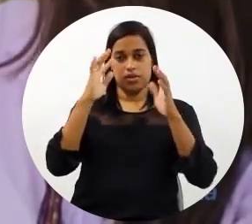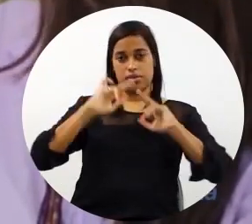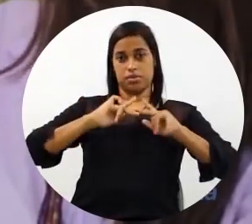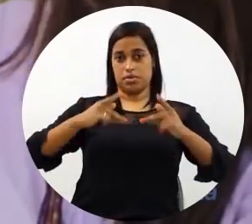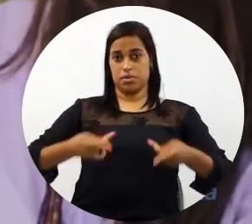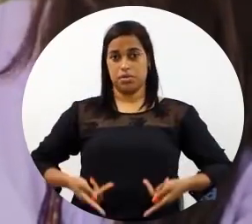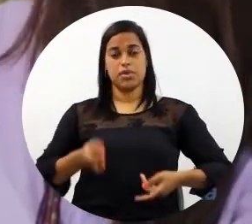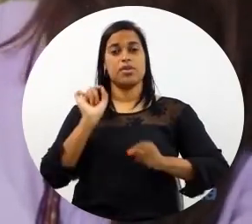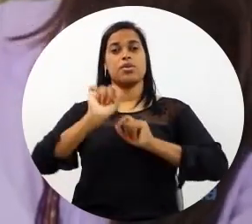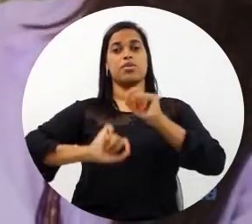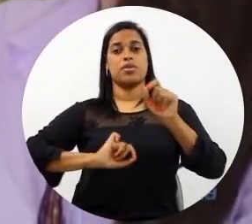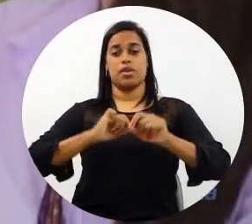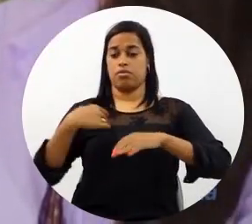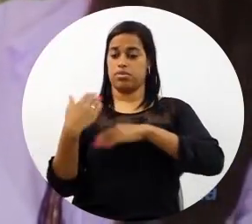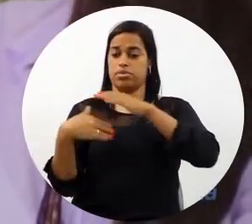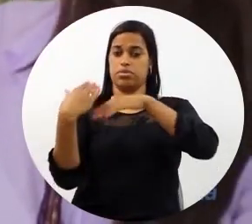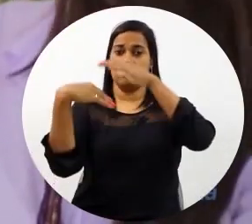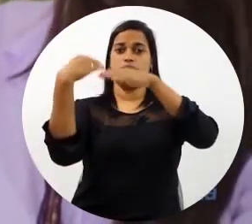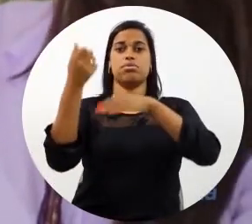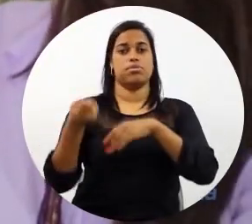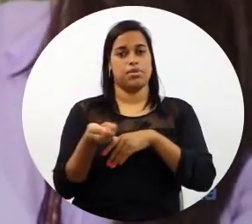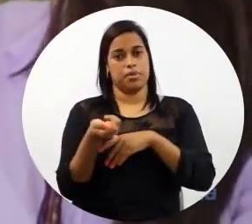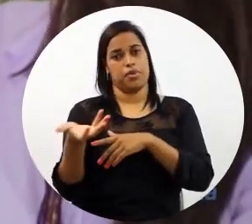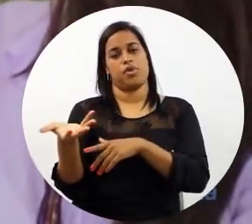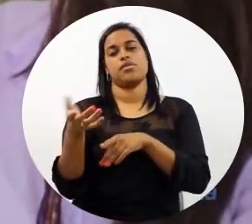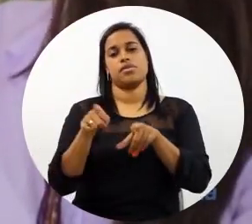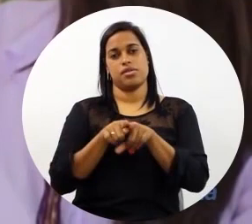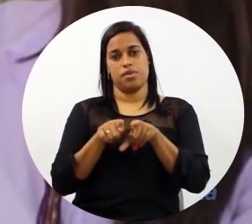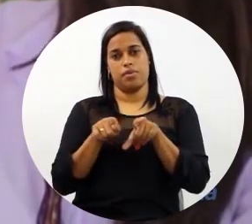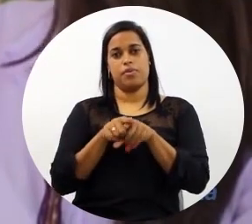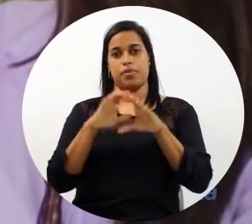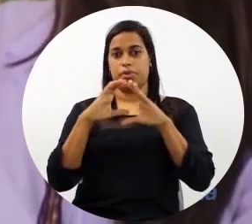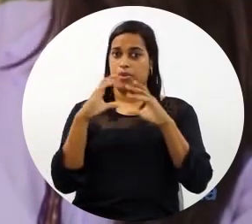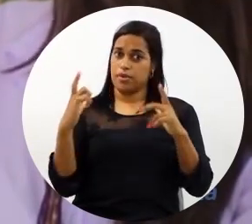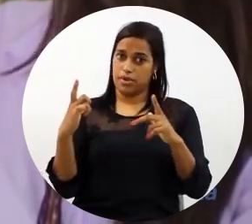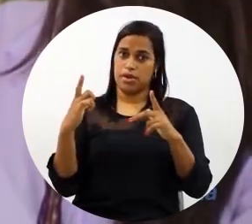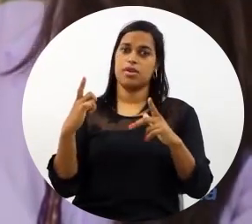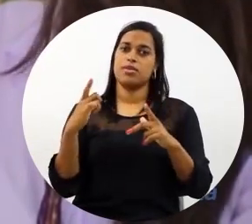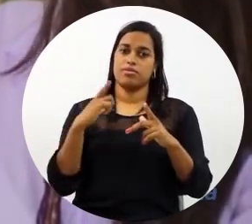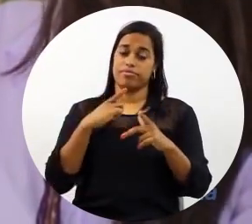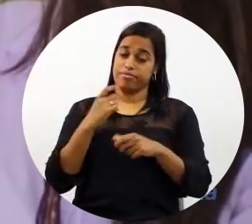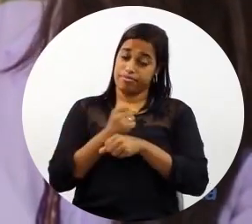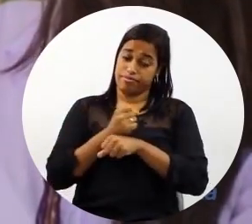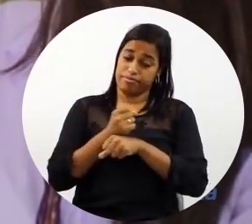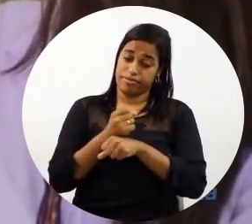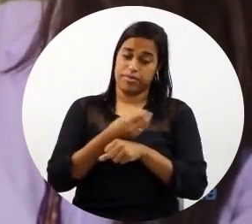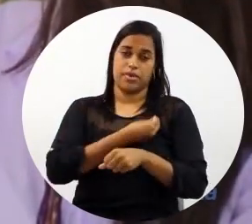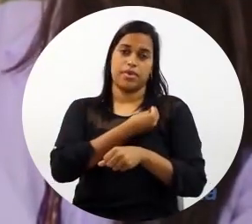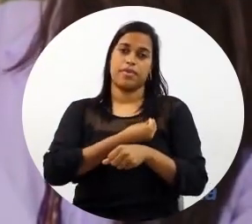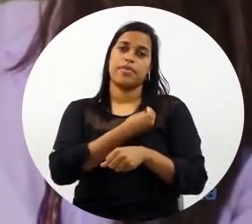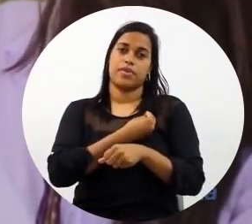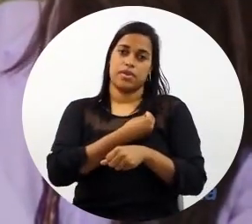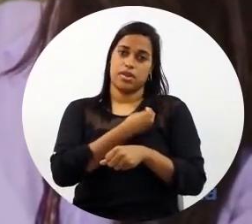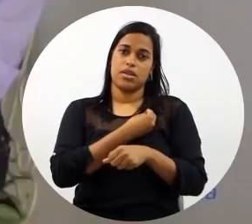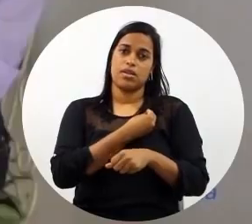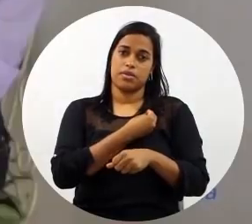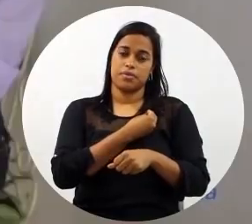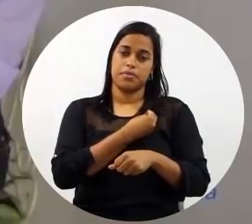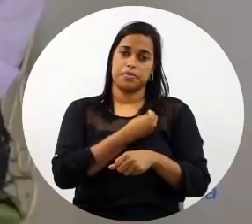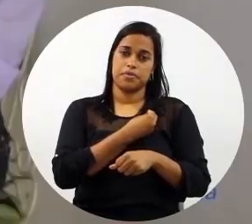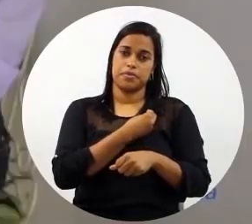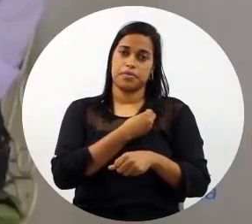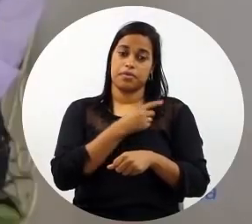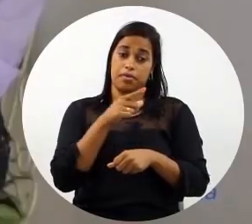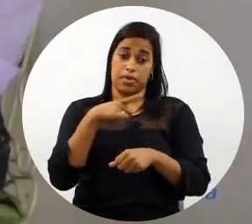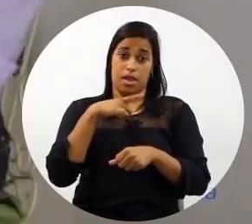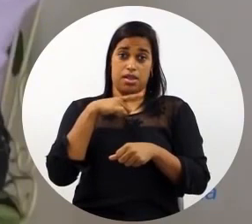uma produção, né? O conhecimento humano, ele é produzido ao longo da sua história humana, que